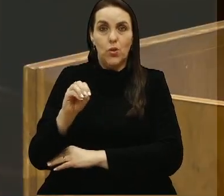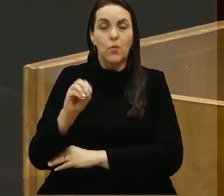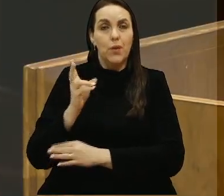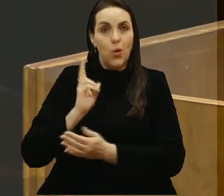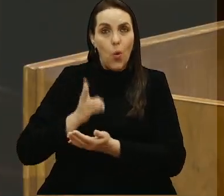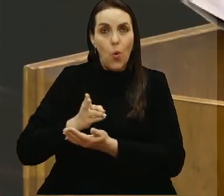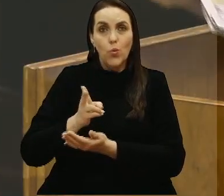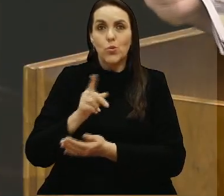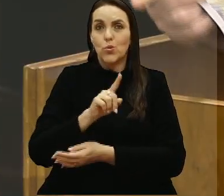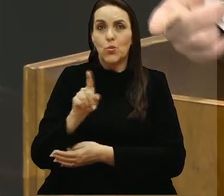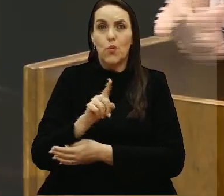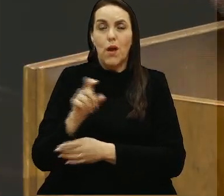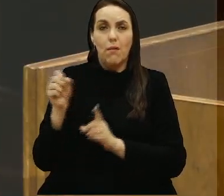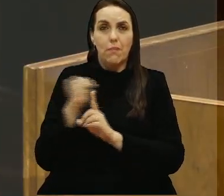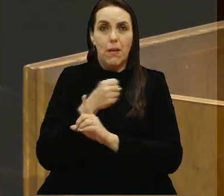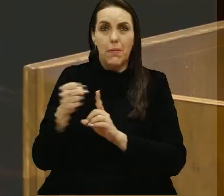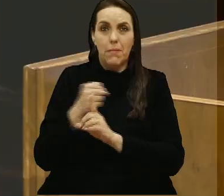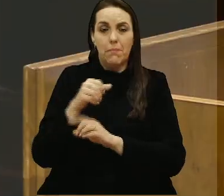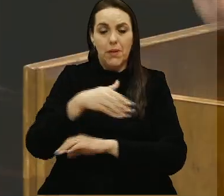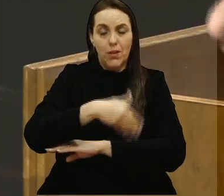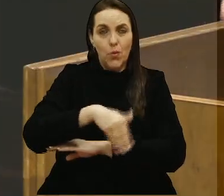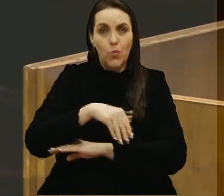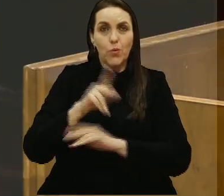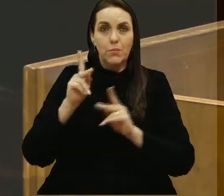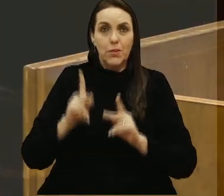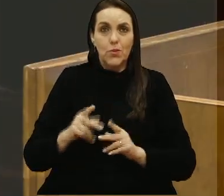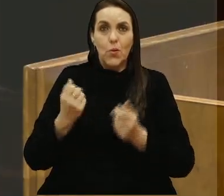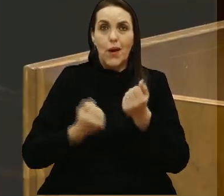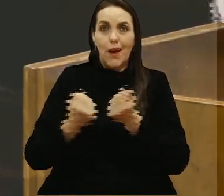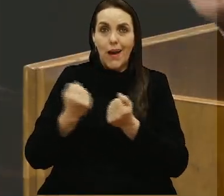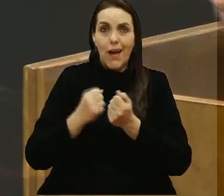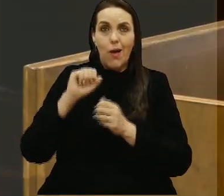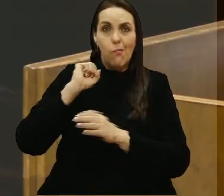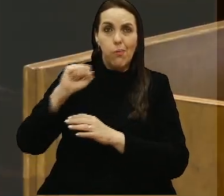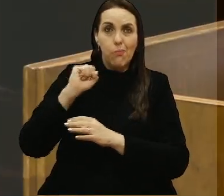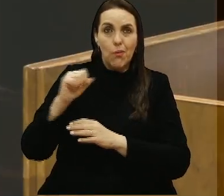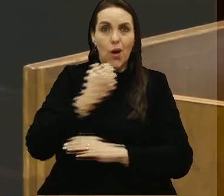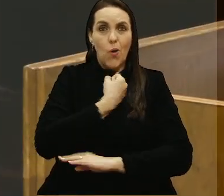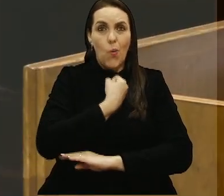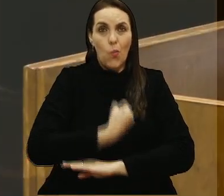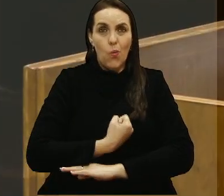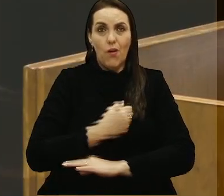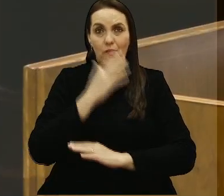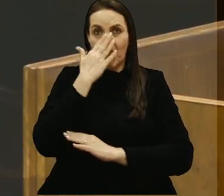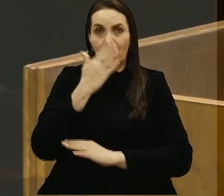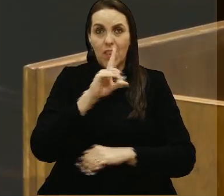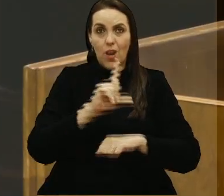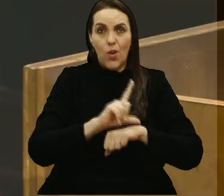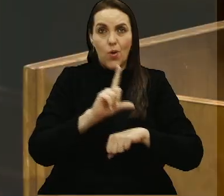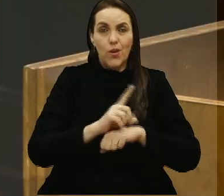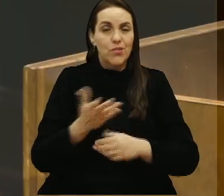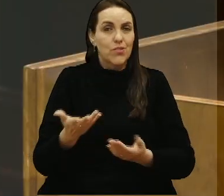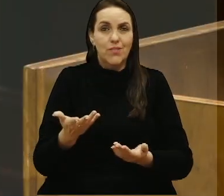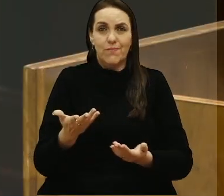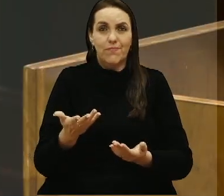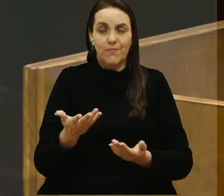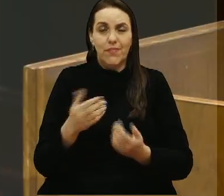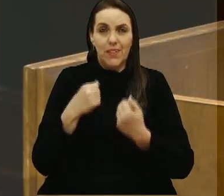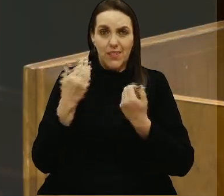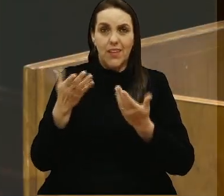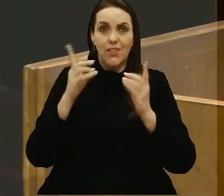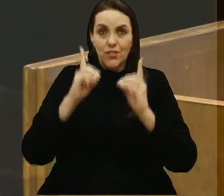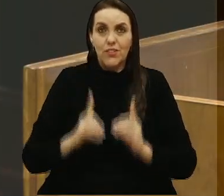continue batendo nas pessoas, batendo nos carros, defecando na frente das lojas. Nós precisamos da dignidade para esse